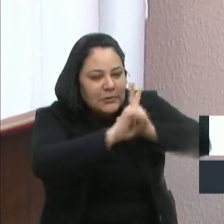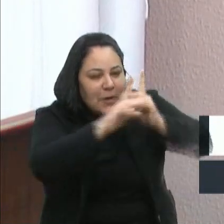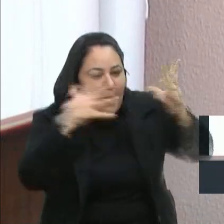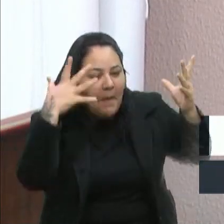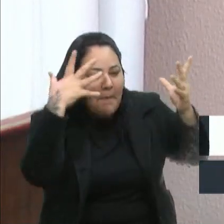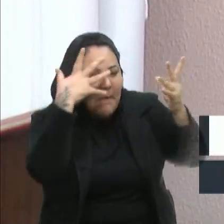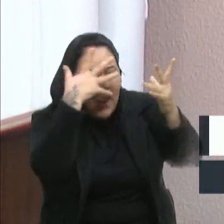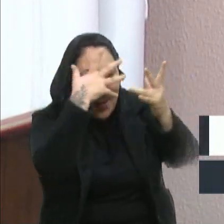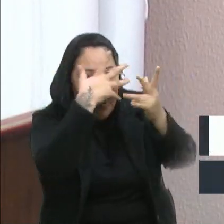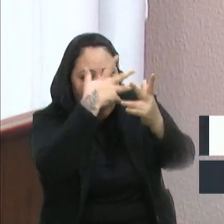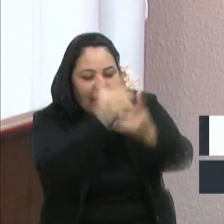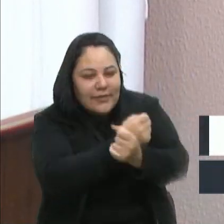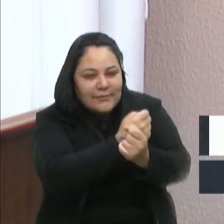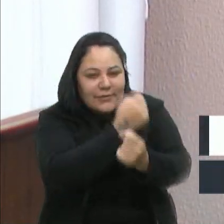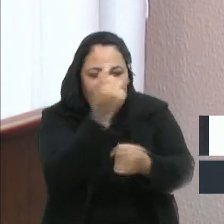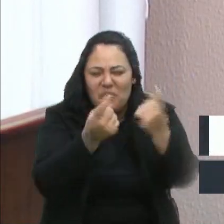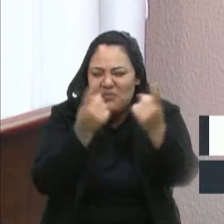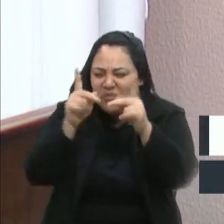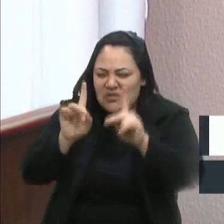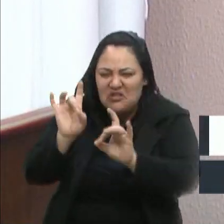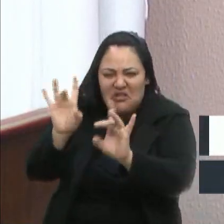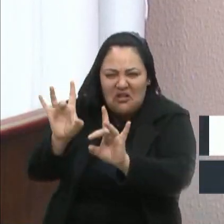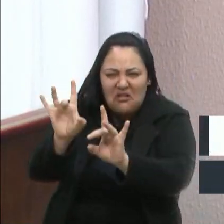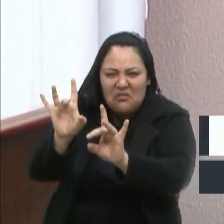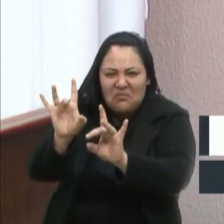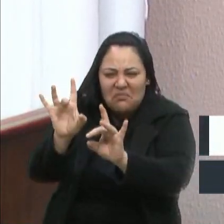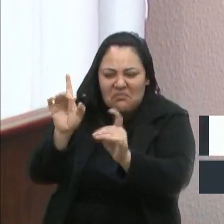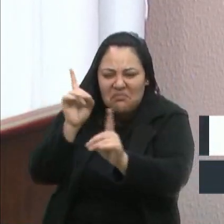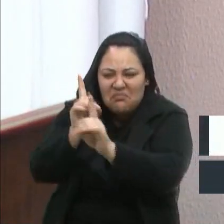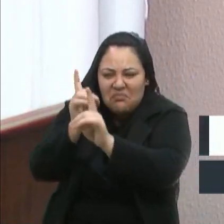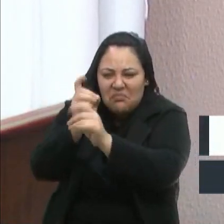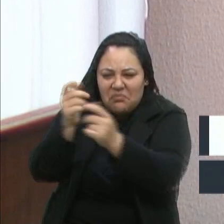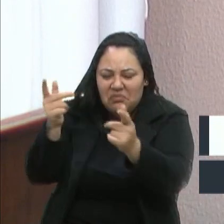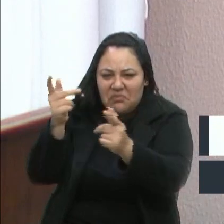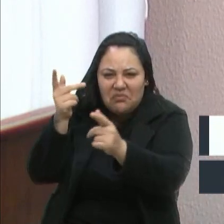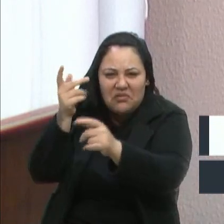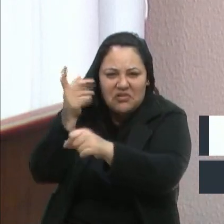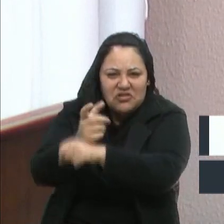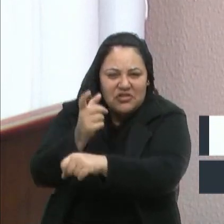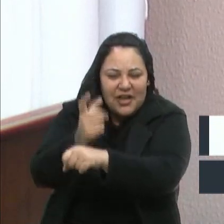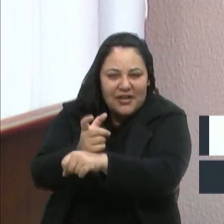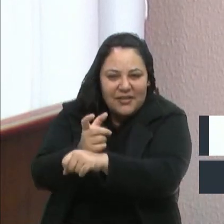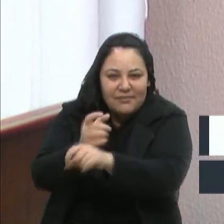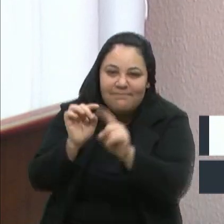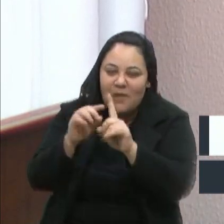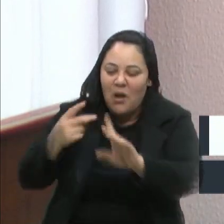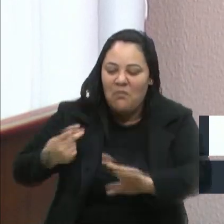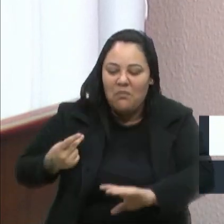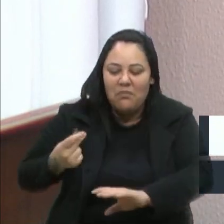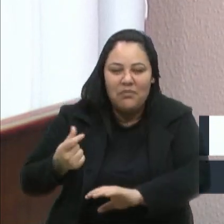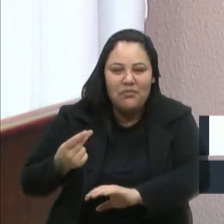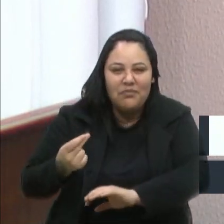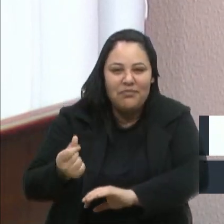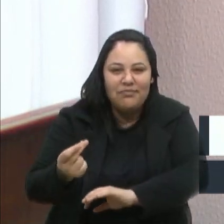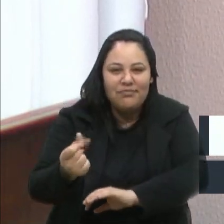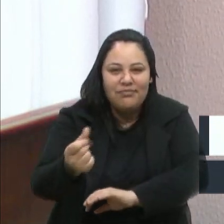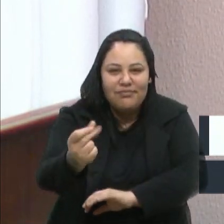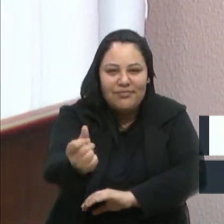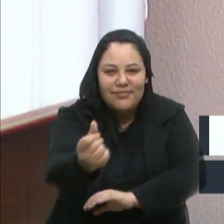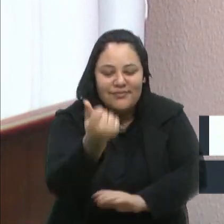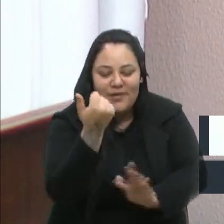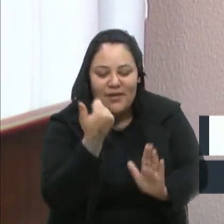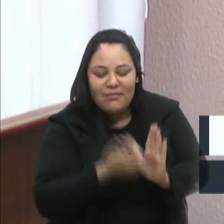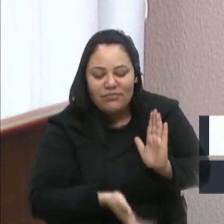uma sucessão de fatos tediosos. Nada é. Infelizmente, ao longo da vida, vamos perdendo o que para